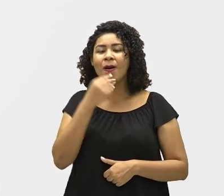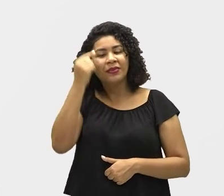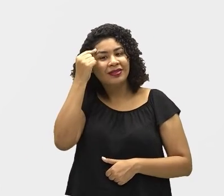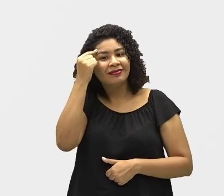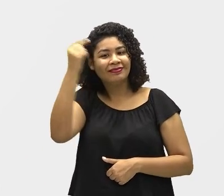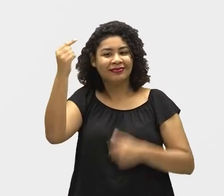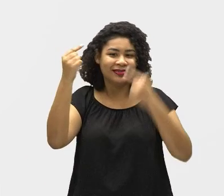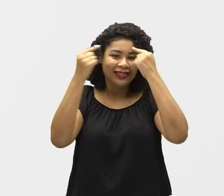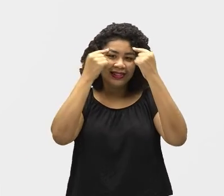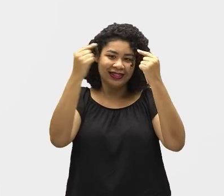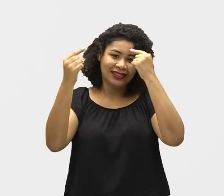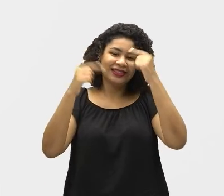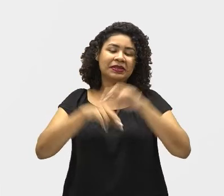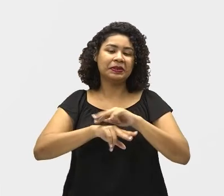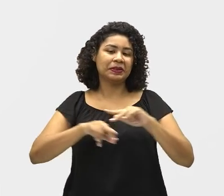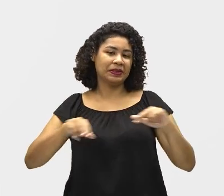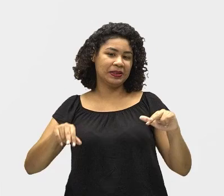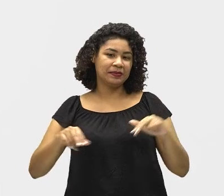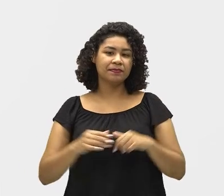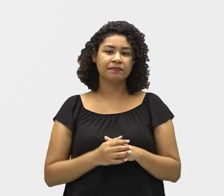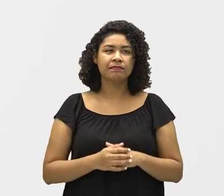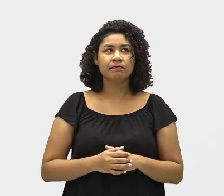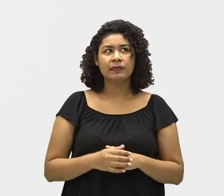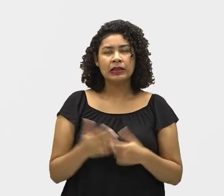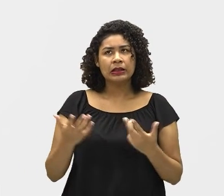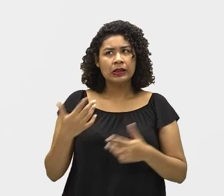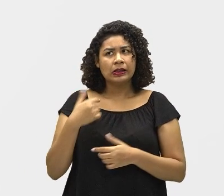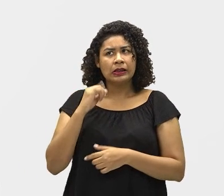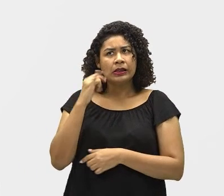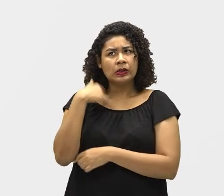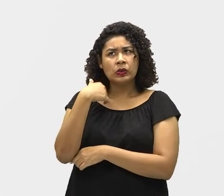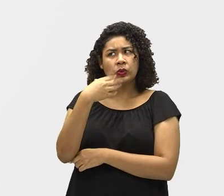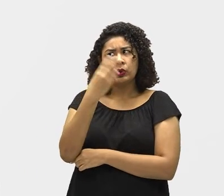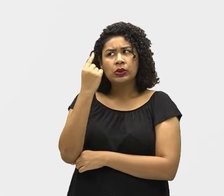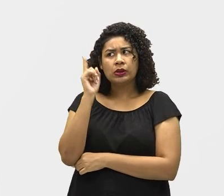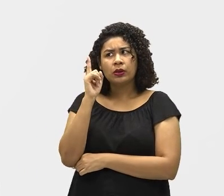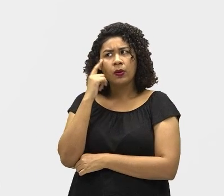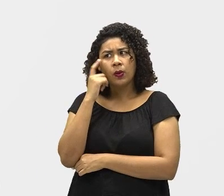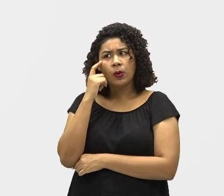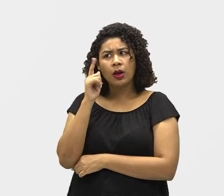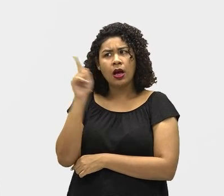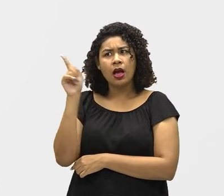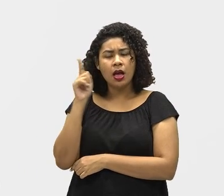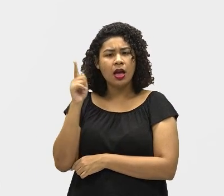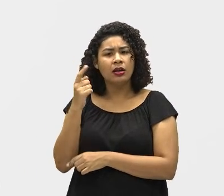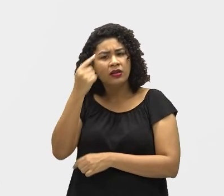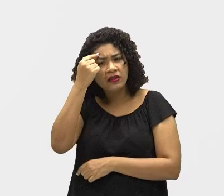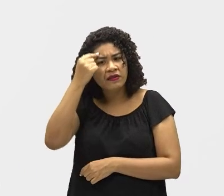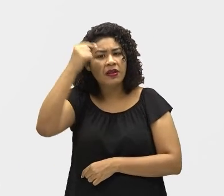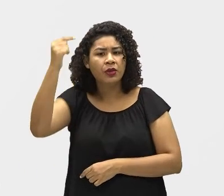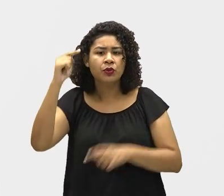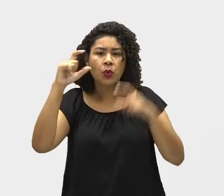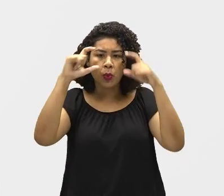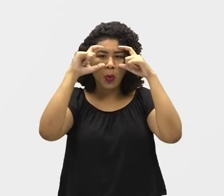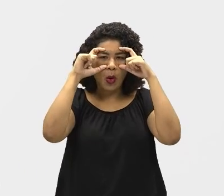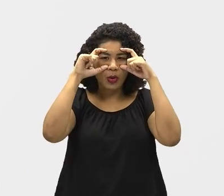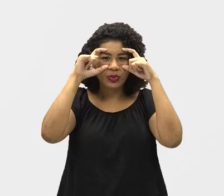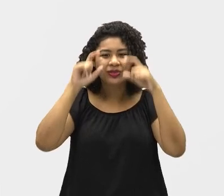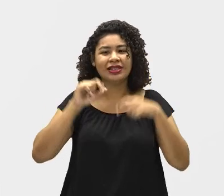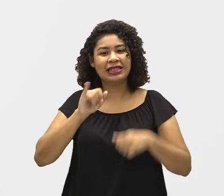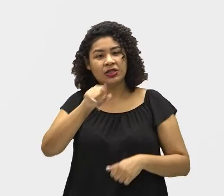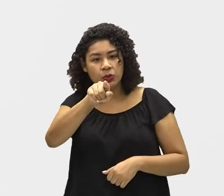inventou diversos equipamentos. Se eu não me engano, se não me falha a memória, foi ele que inventou também os óculos. Então, se você